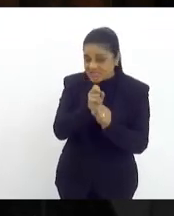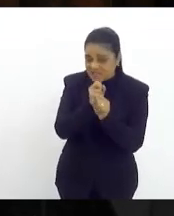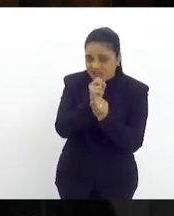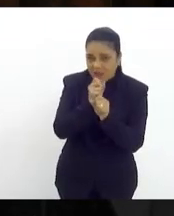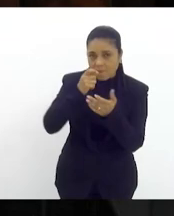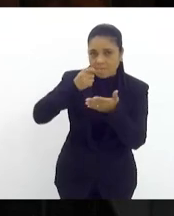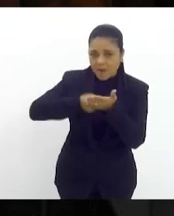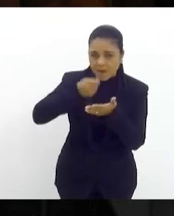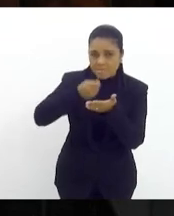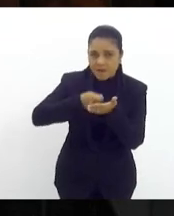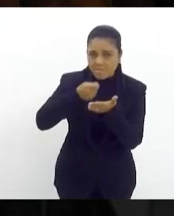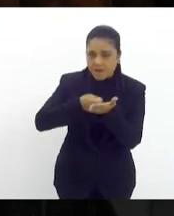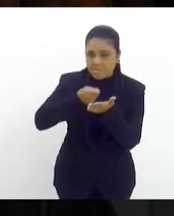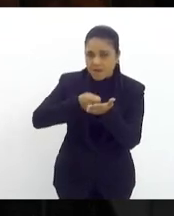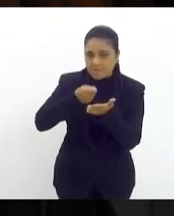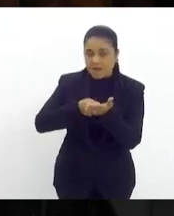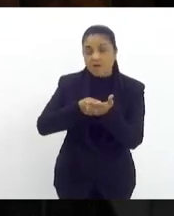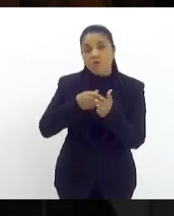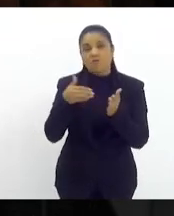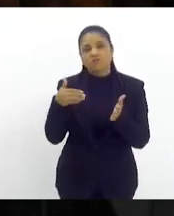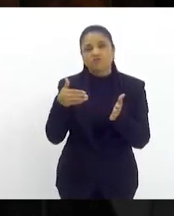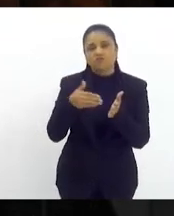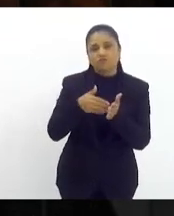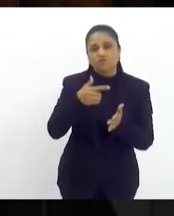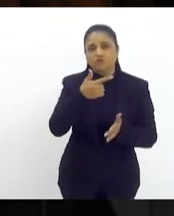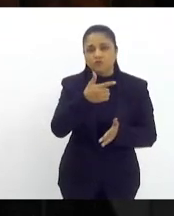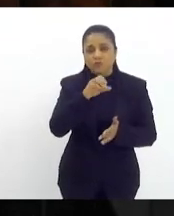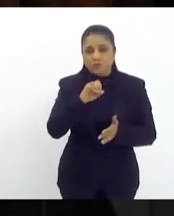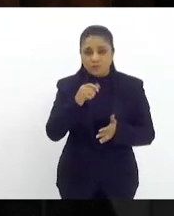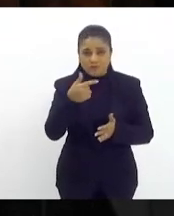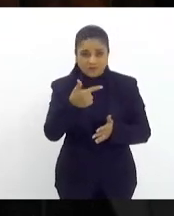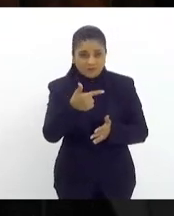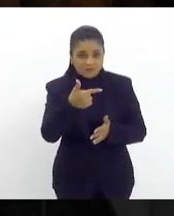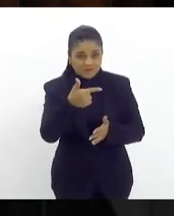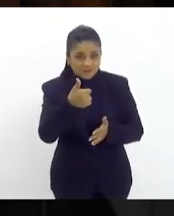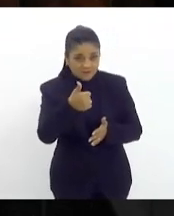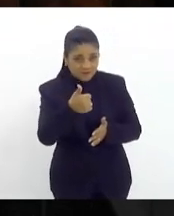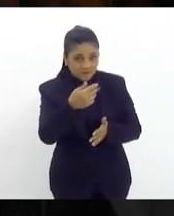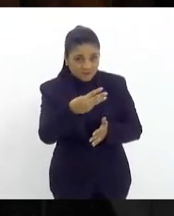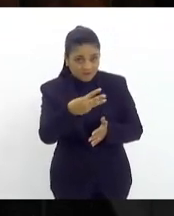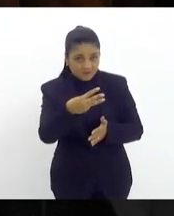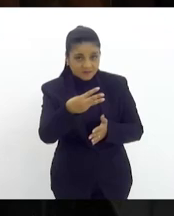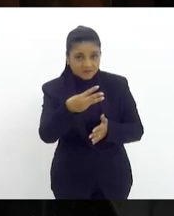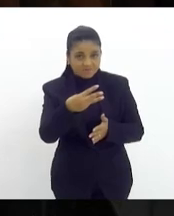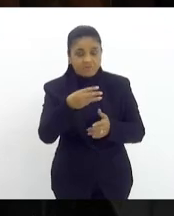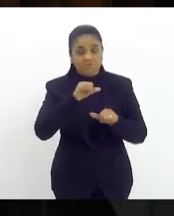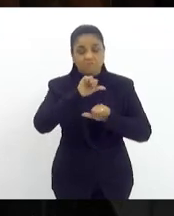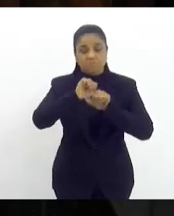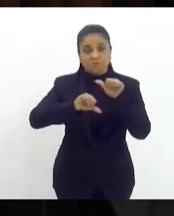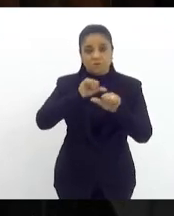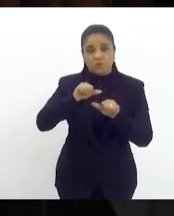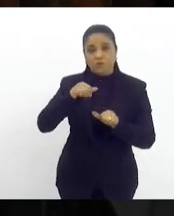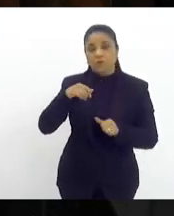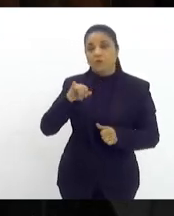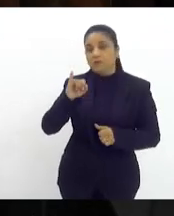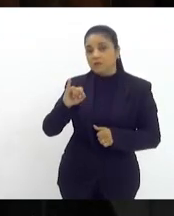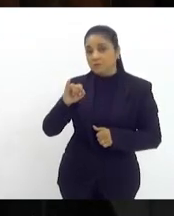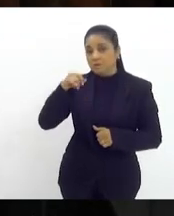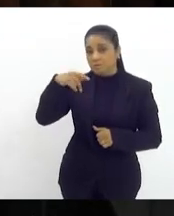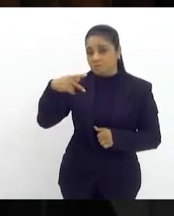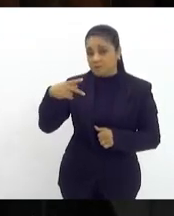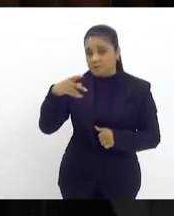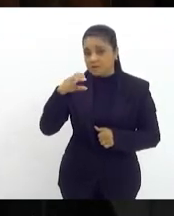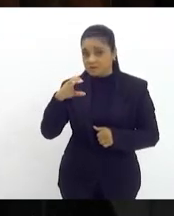chegou em 2013 se alterou para o IPCA mas